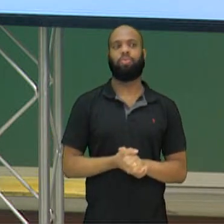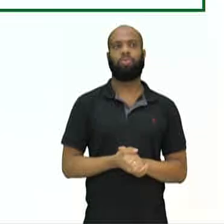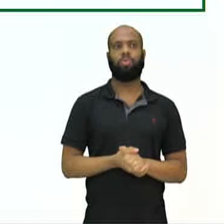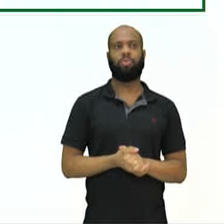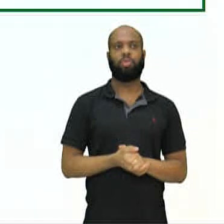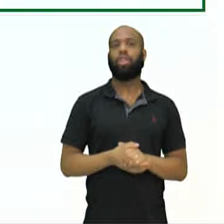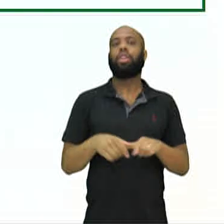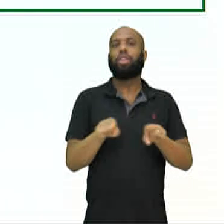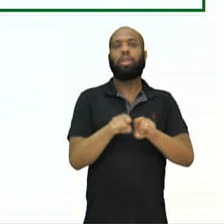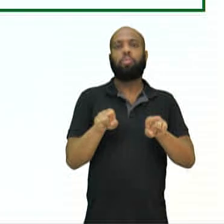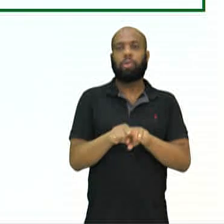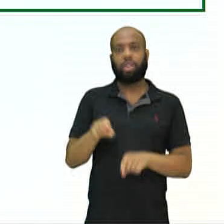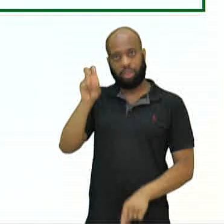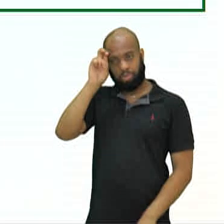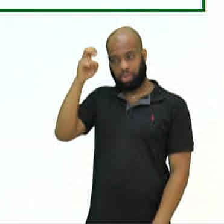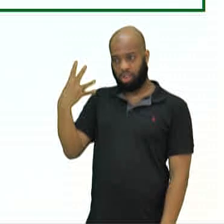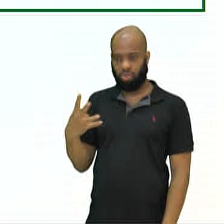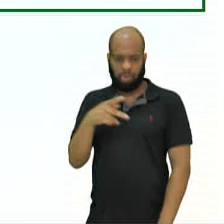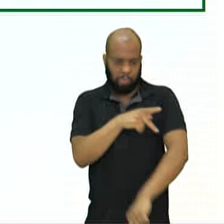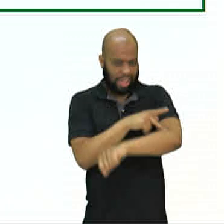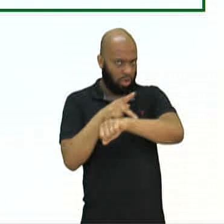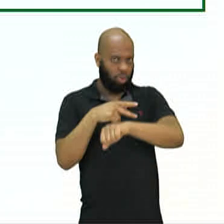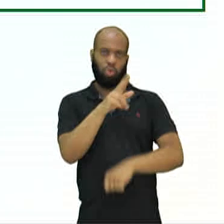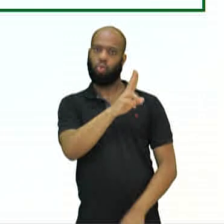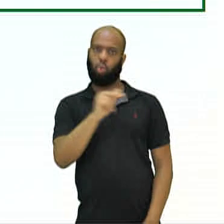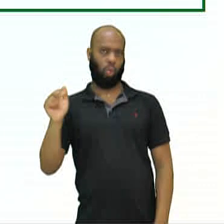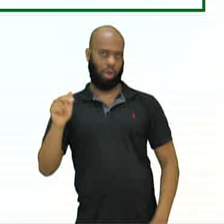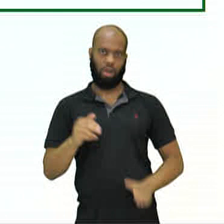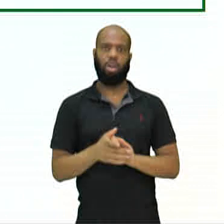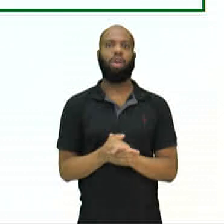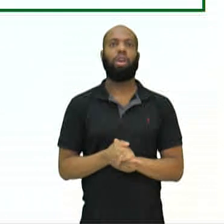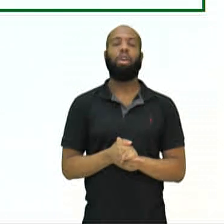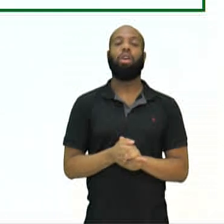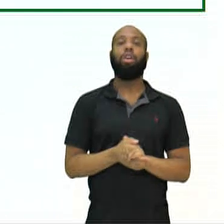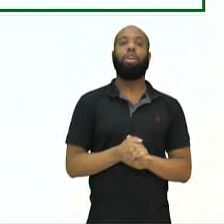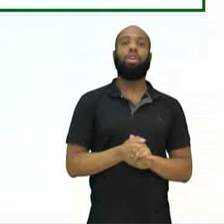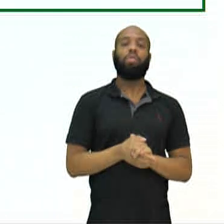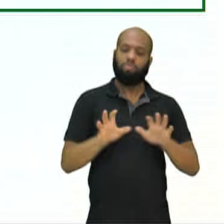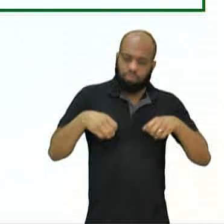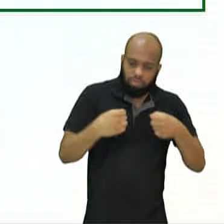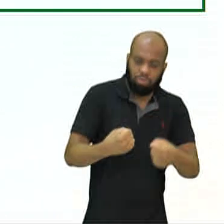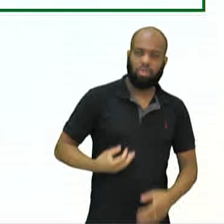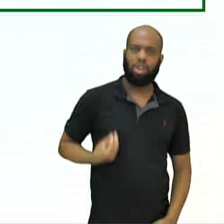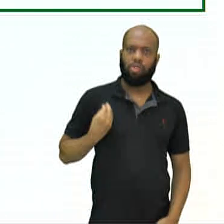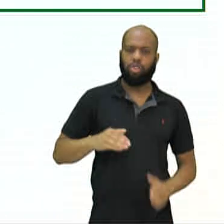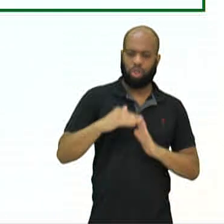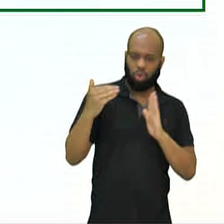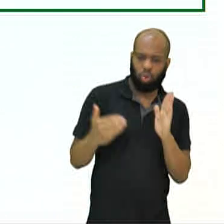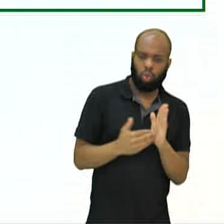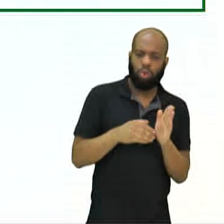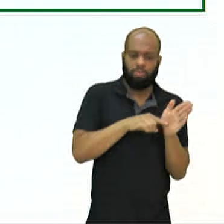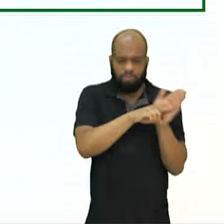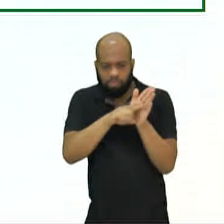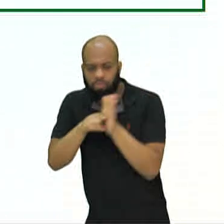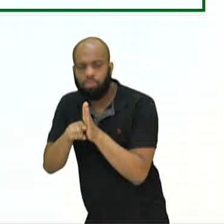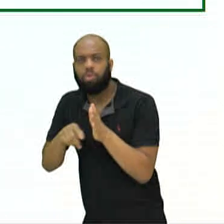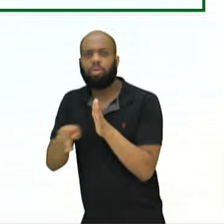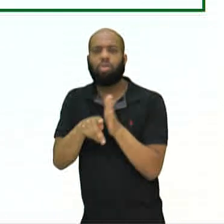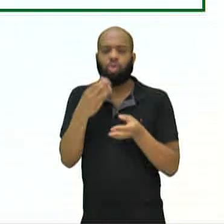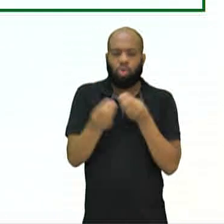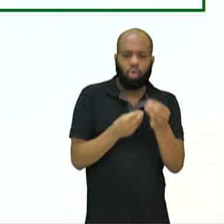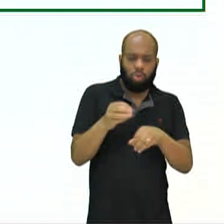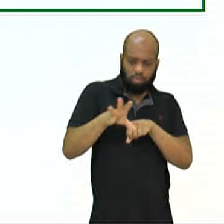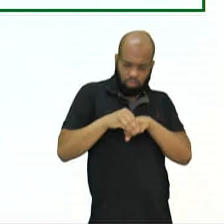Nunca atuou como pedagogo e se dedicou à observação científica rigorosa do processo de aquisição de conhecimento pelo